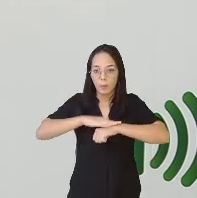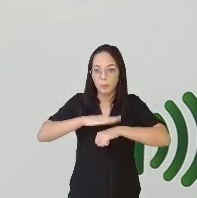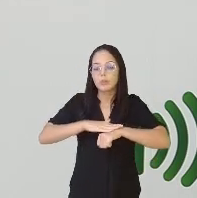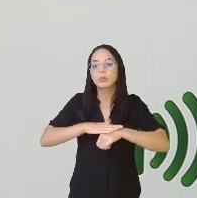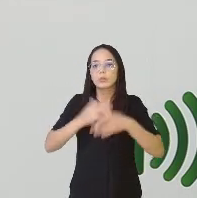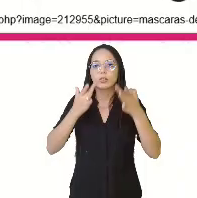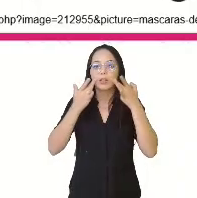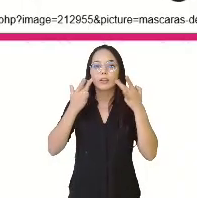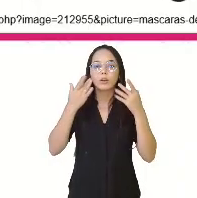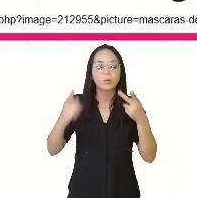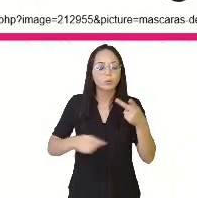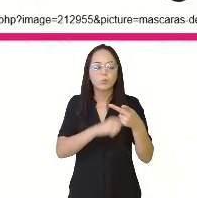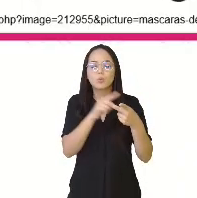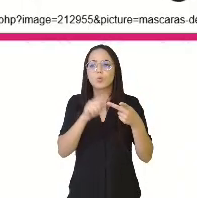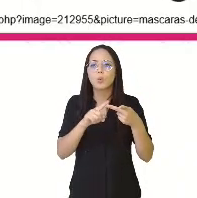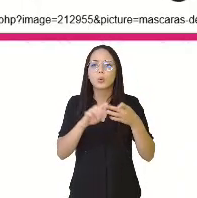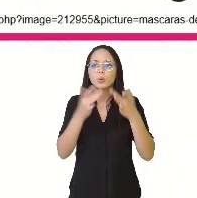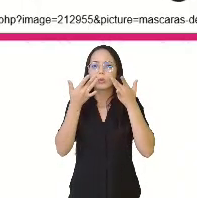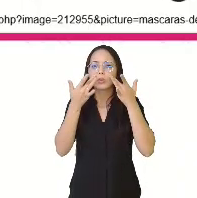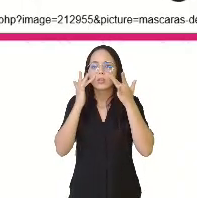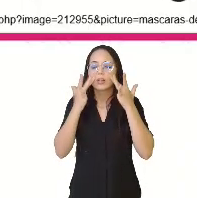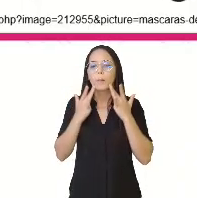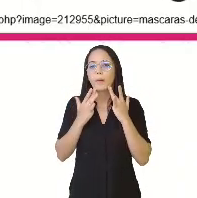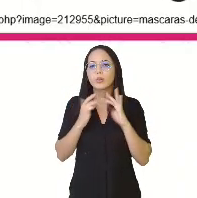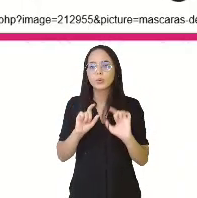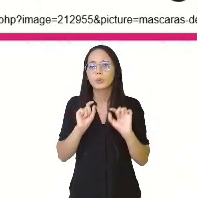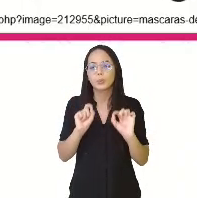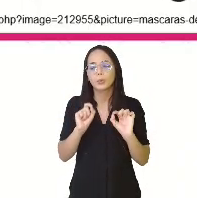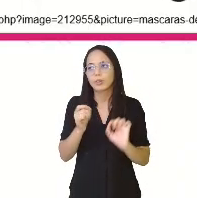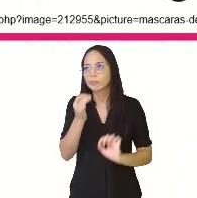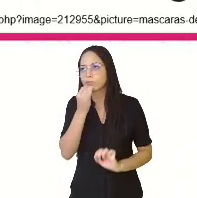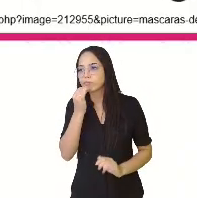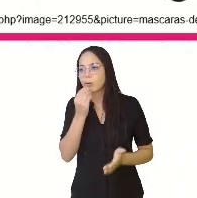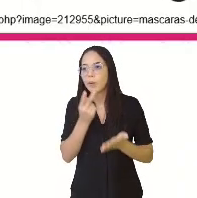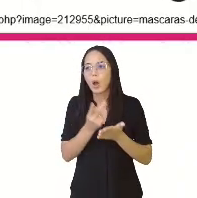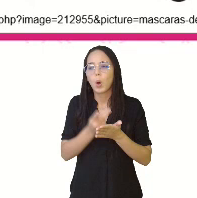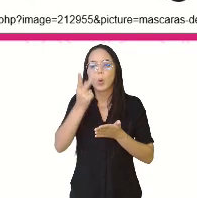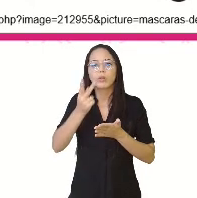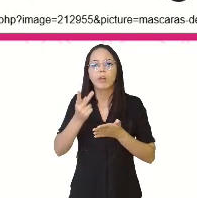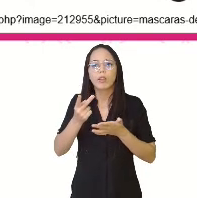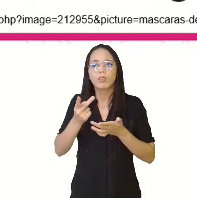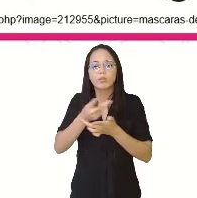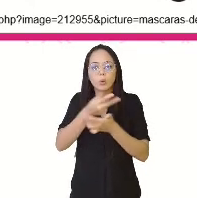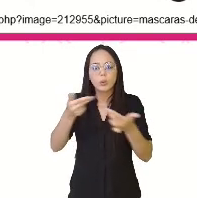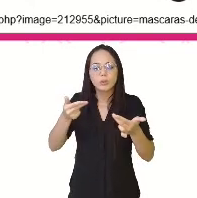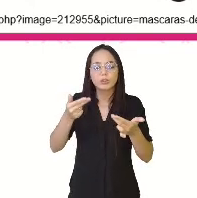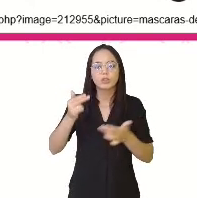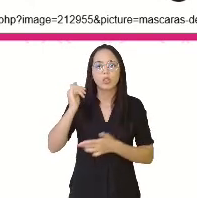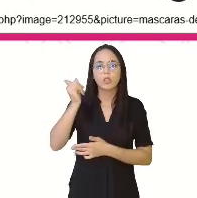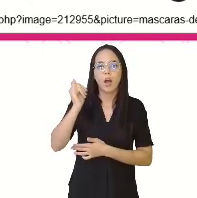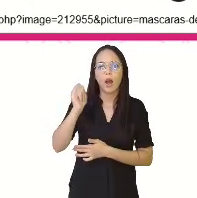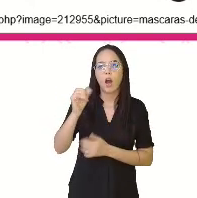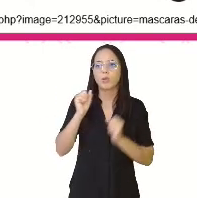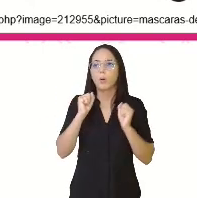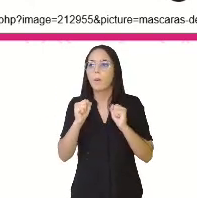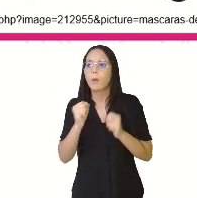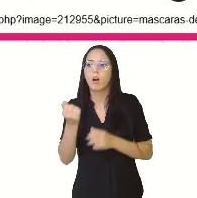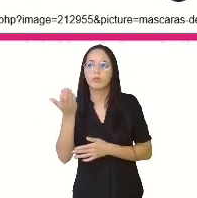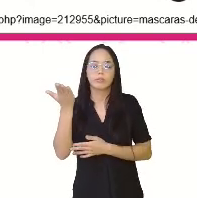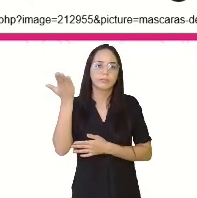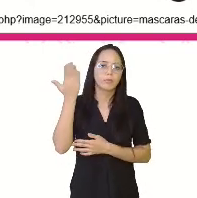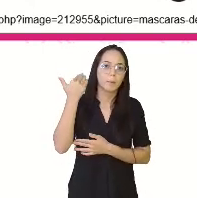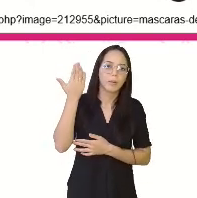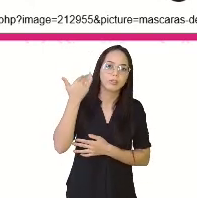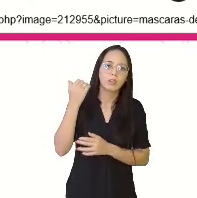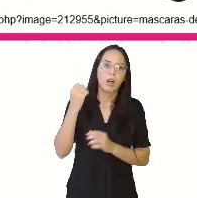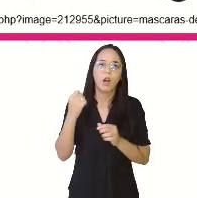dramático é o tempo quando acontecem os fatos narrados, que pode ser no passado, que